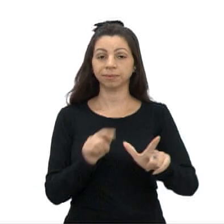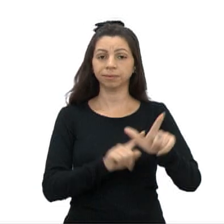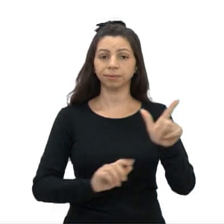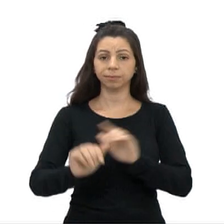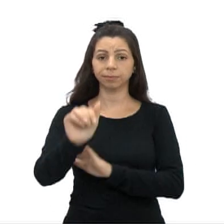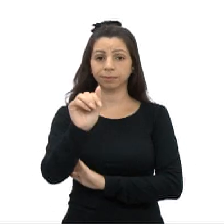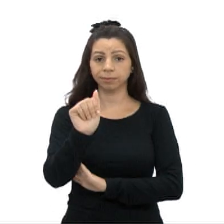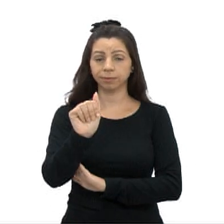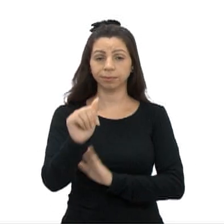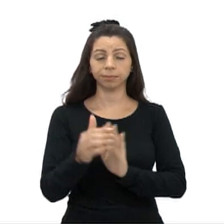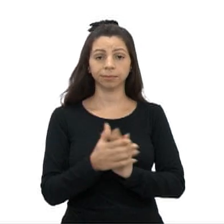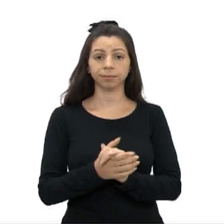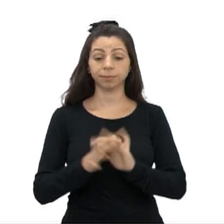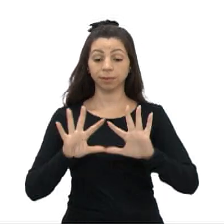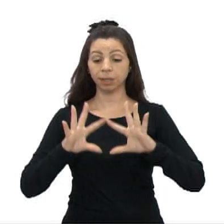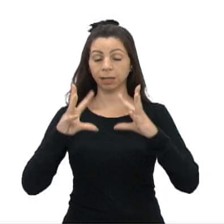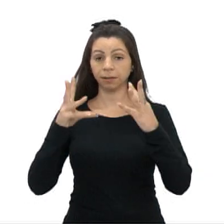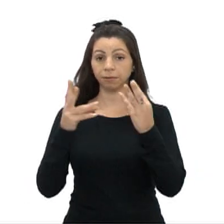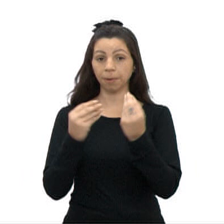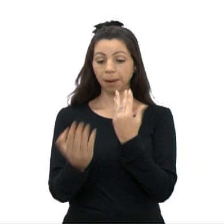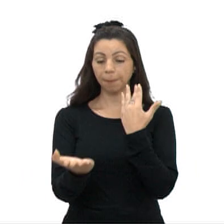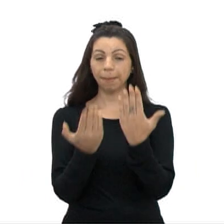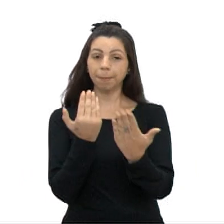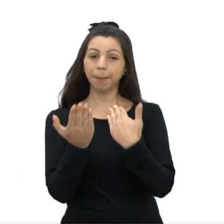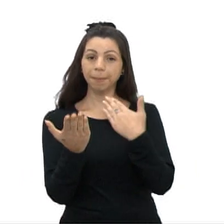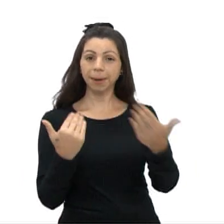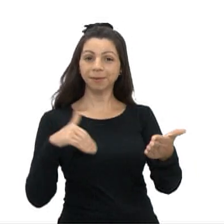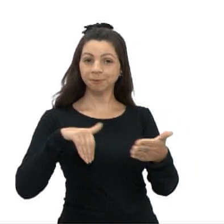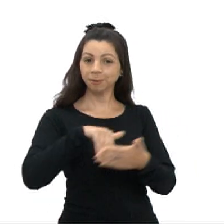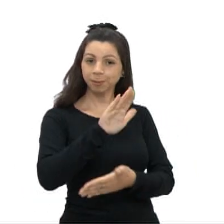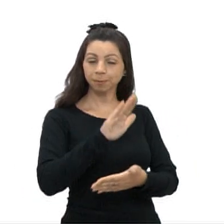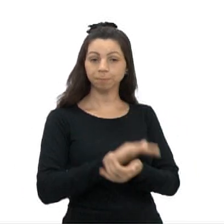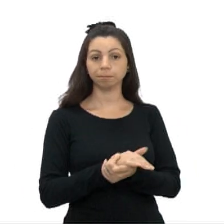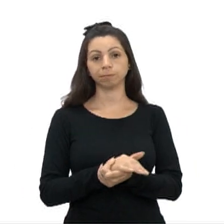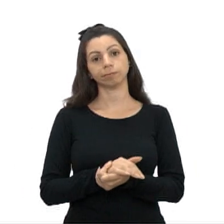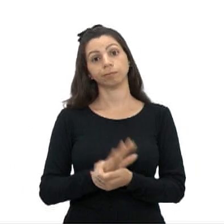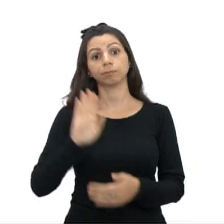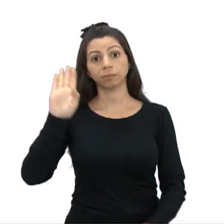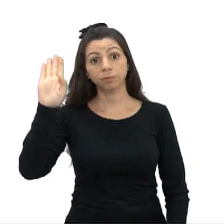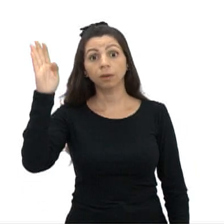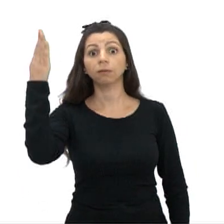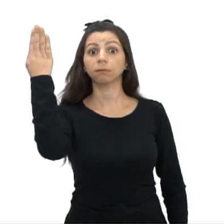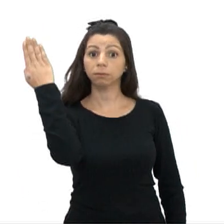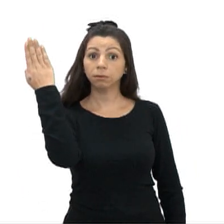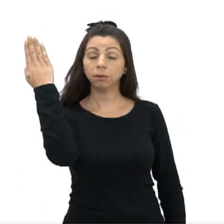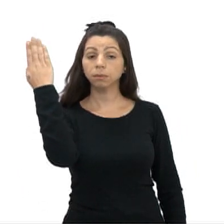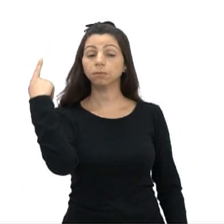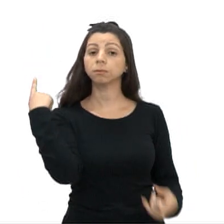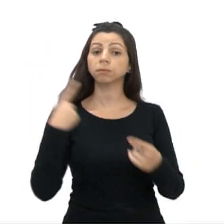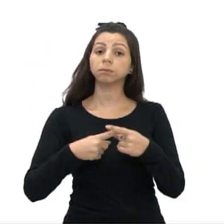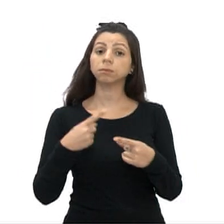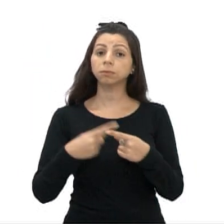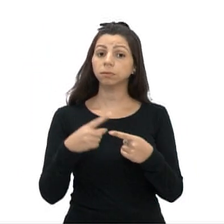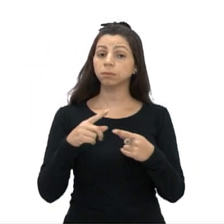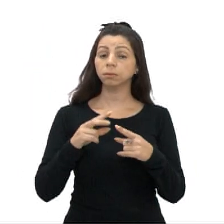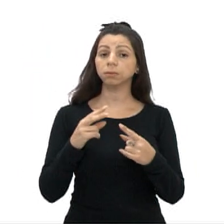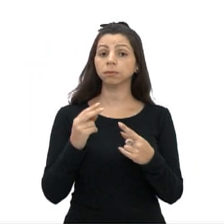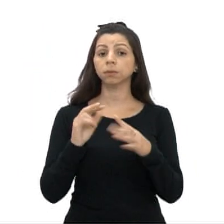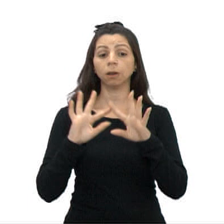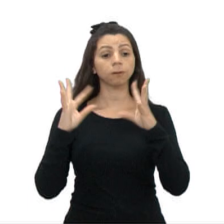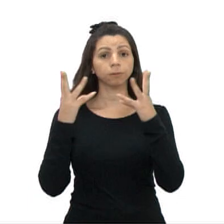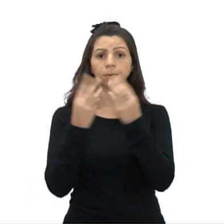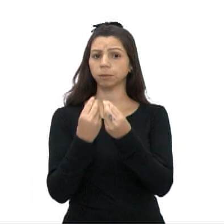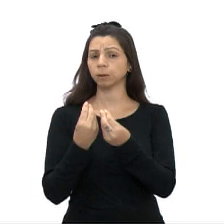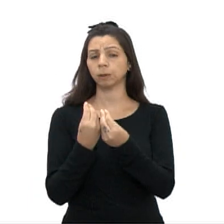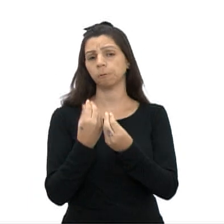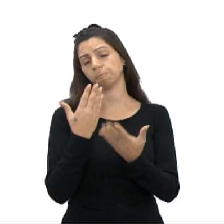A. A família conversa sobre o futebol. É falsa essa afirmação. A família não conversa sobre o